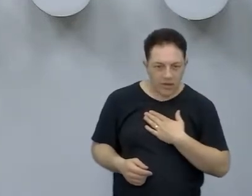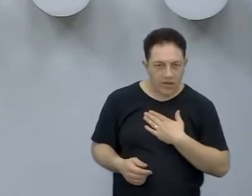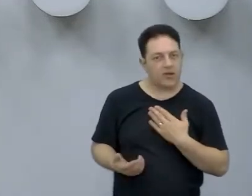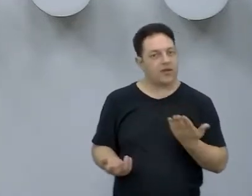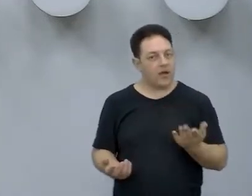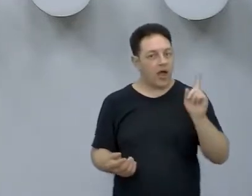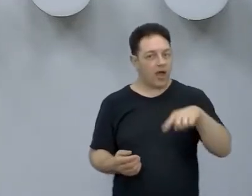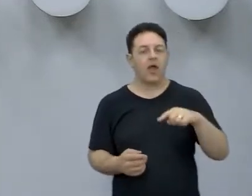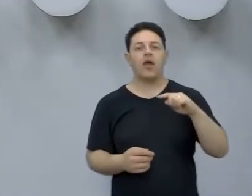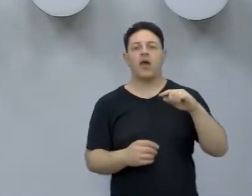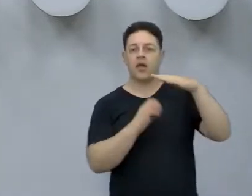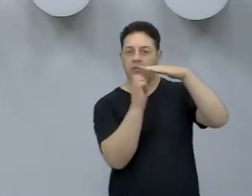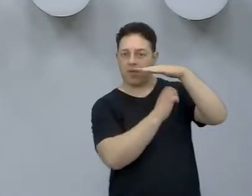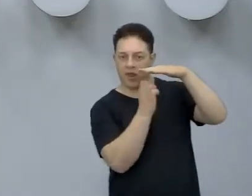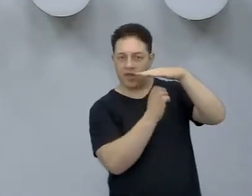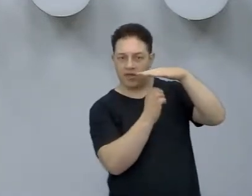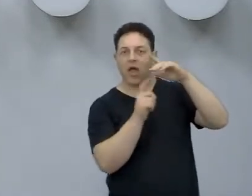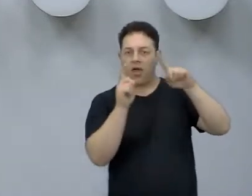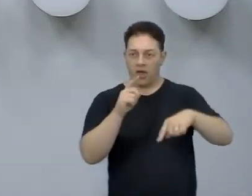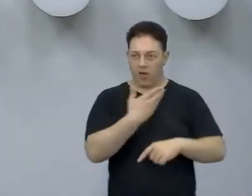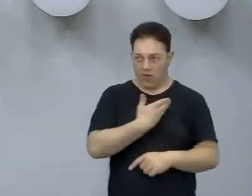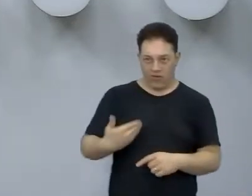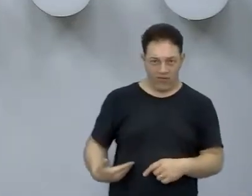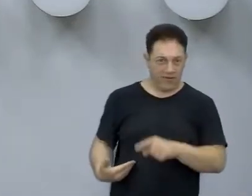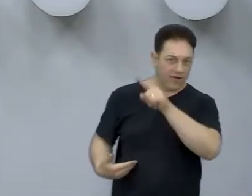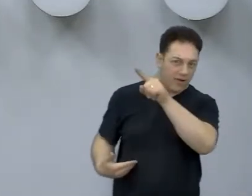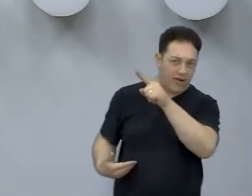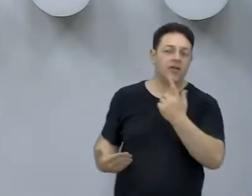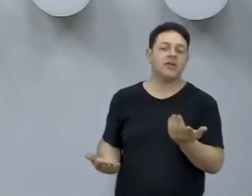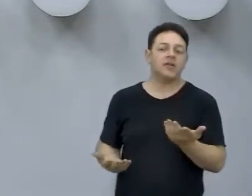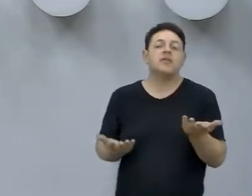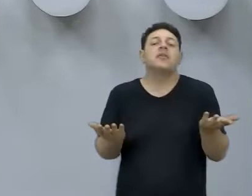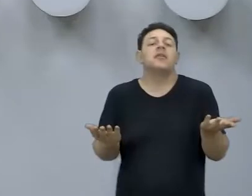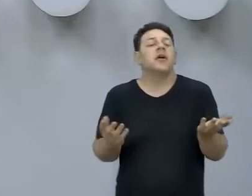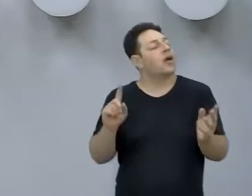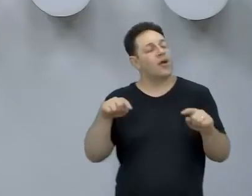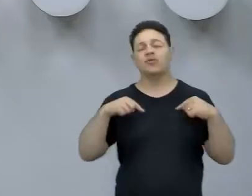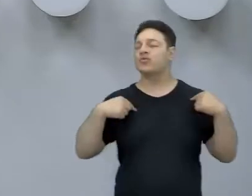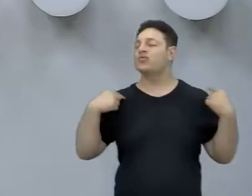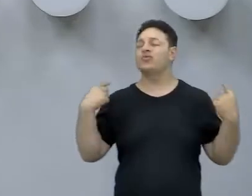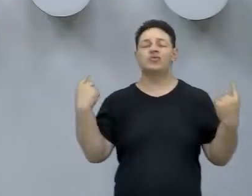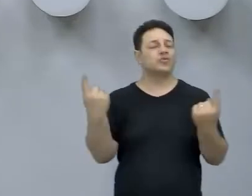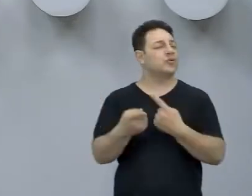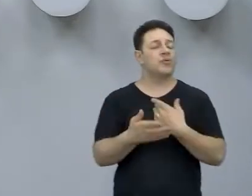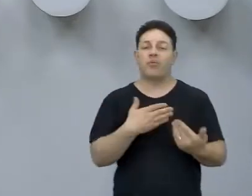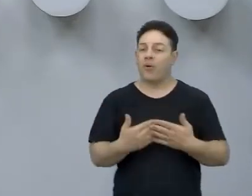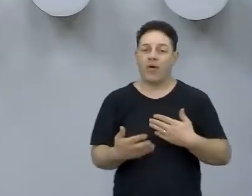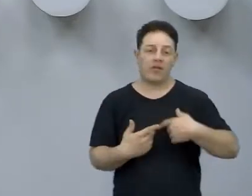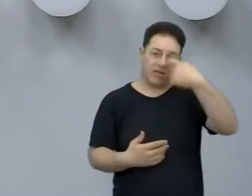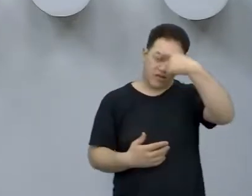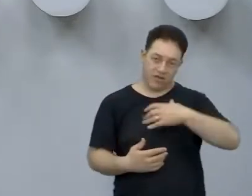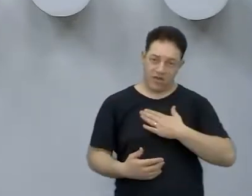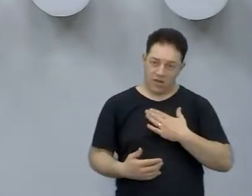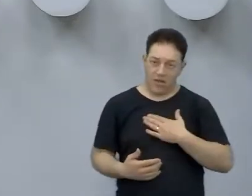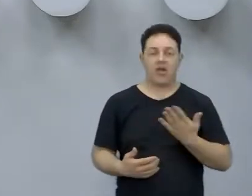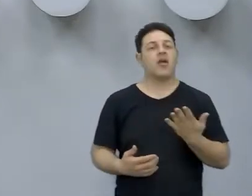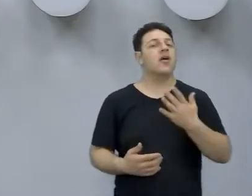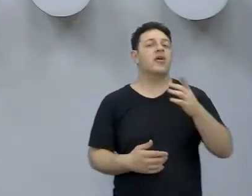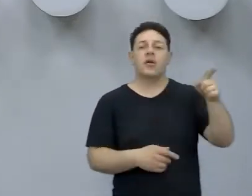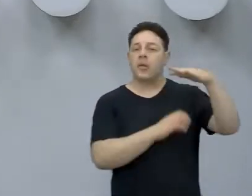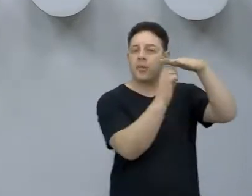Né? É a pessoa jurídica? É o governo? São as empresas? Né? Somos todos nós, pessoa física, pessoa jurídica, pessoa